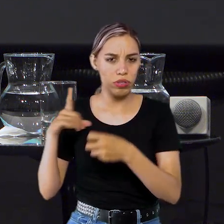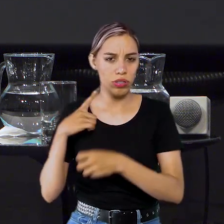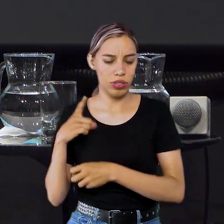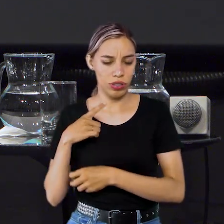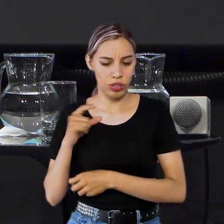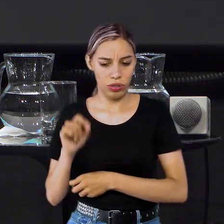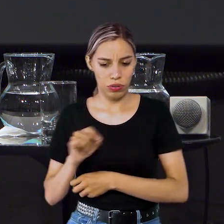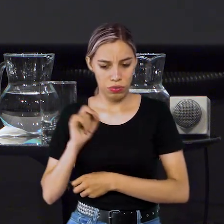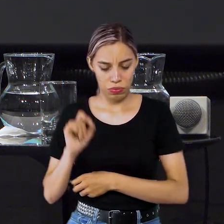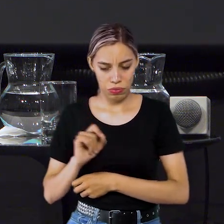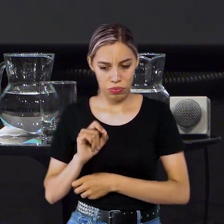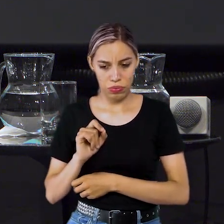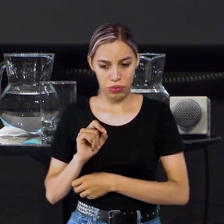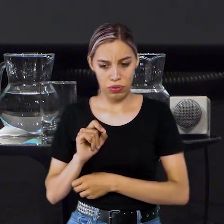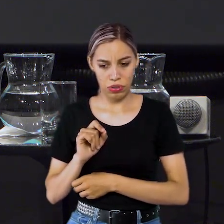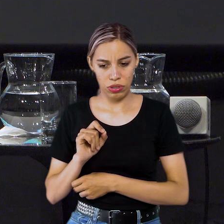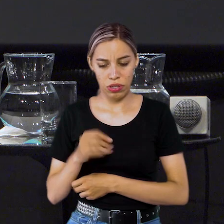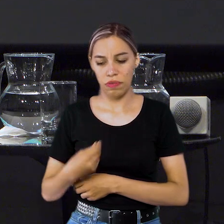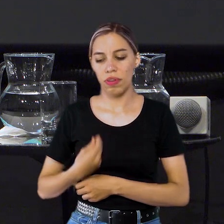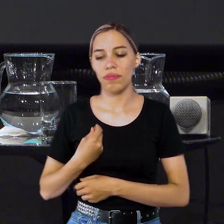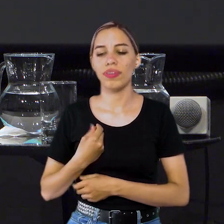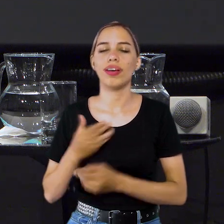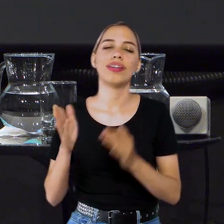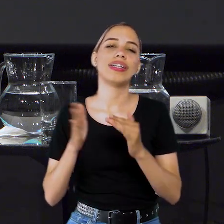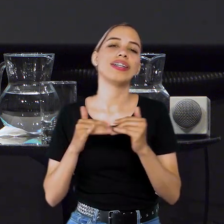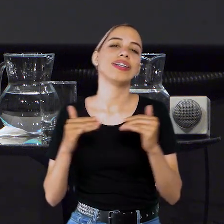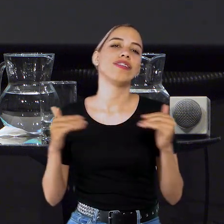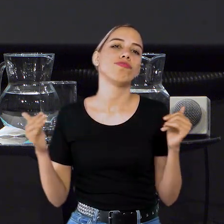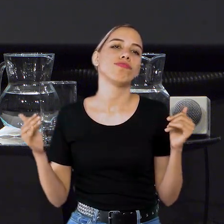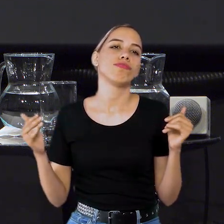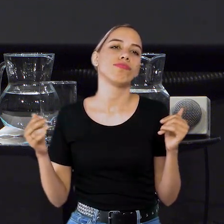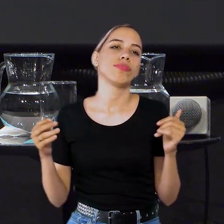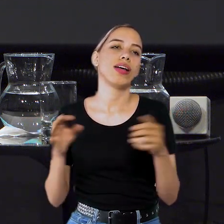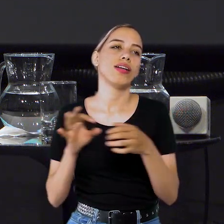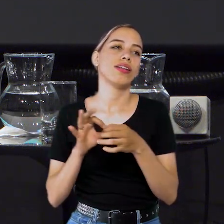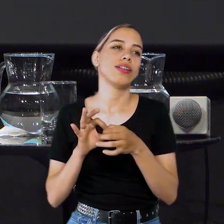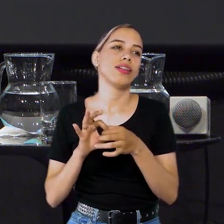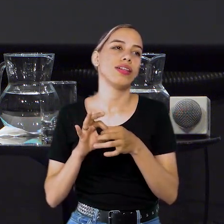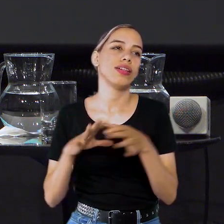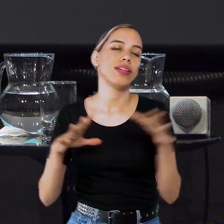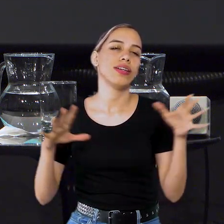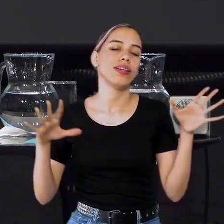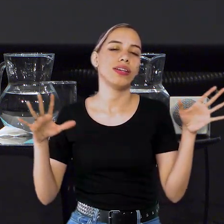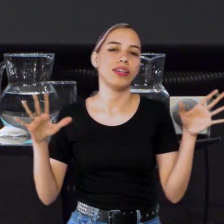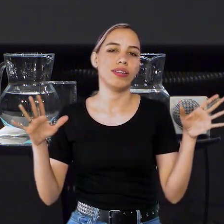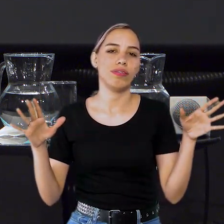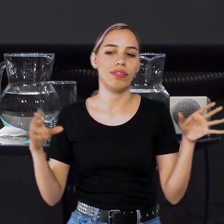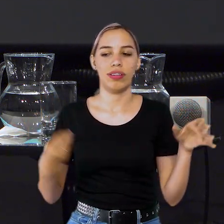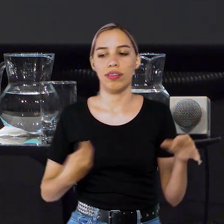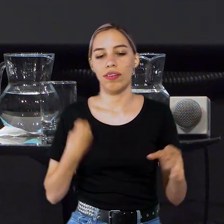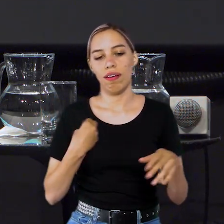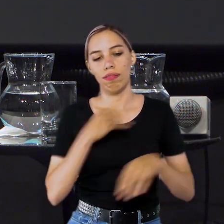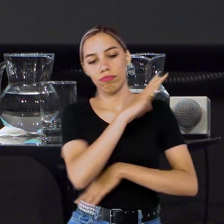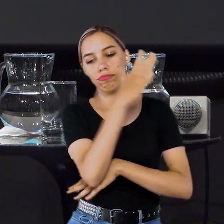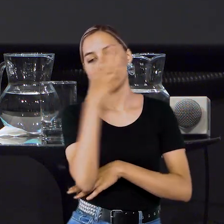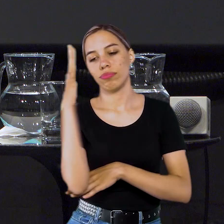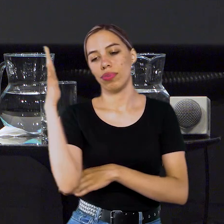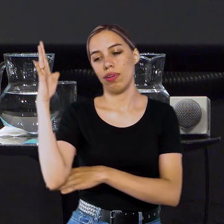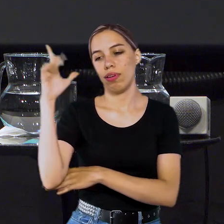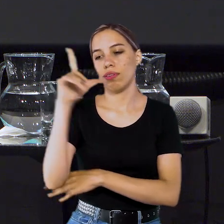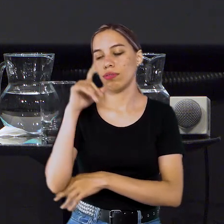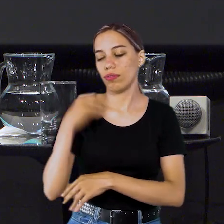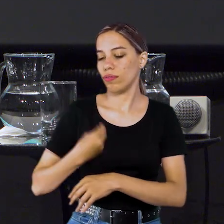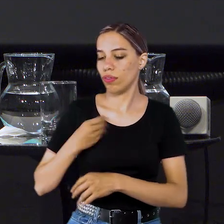grande tecoá, vivia em harmonia, livre como pássaro, livre como o rio entre as matas. Ele